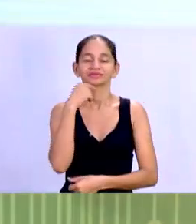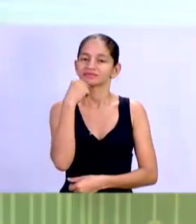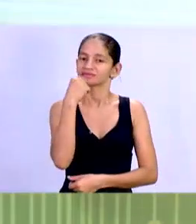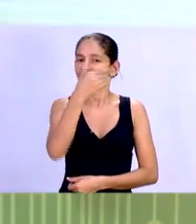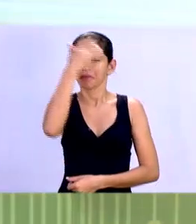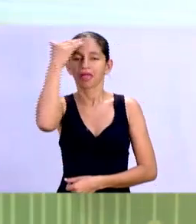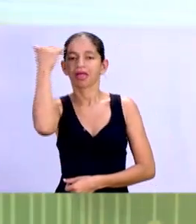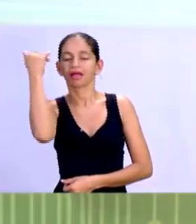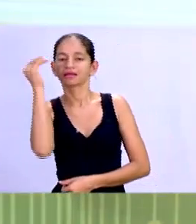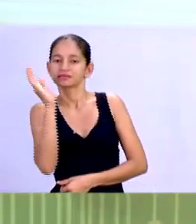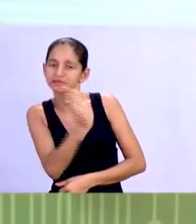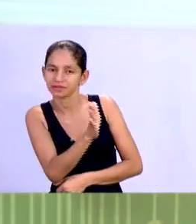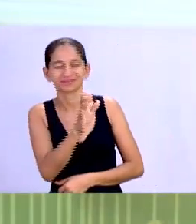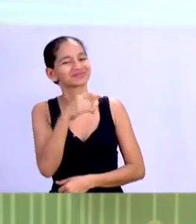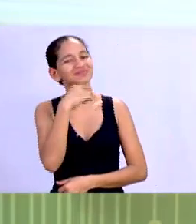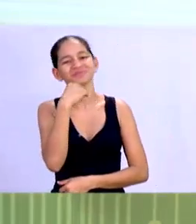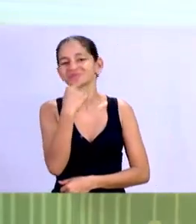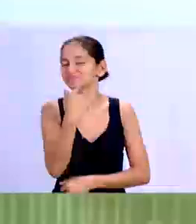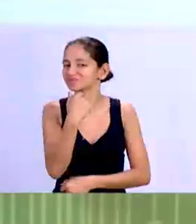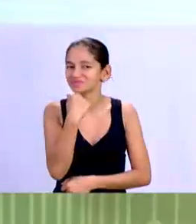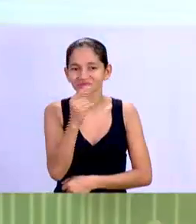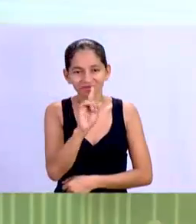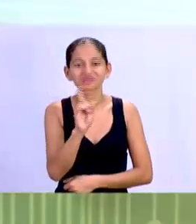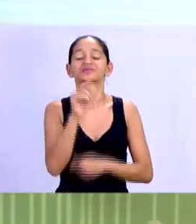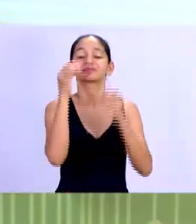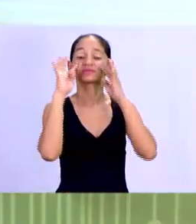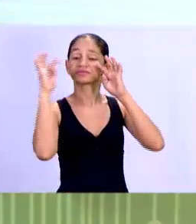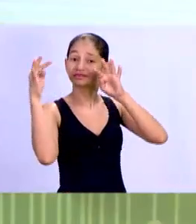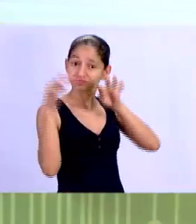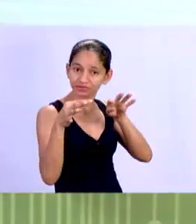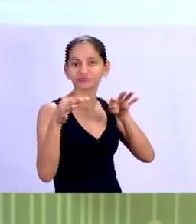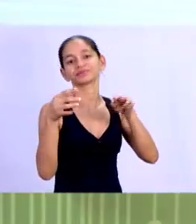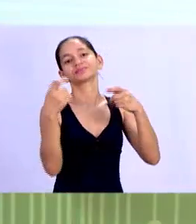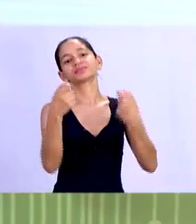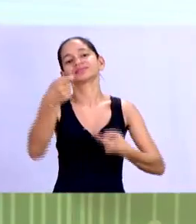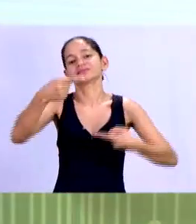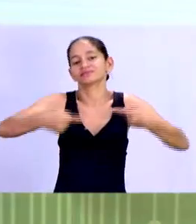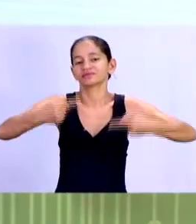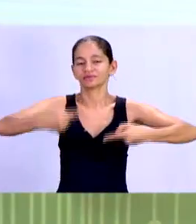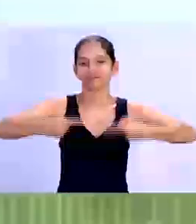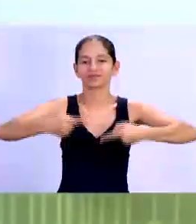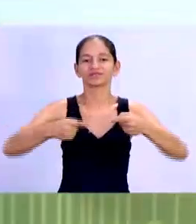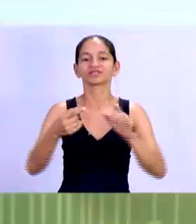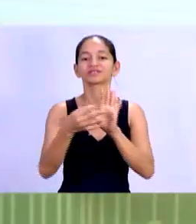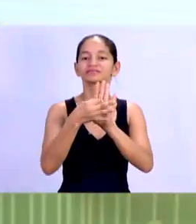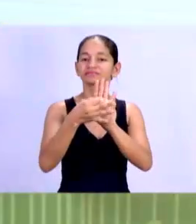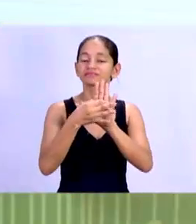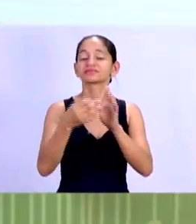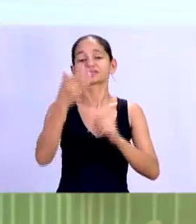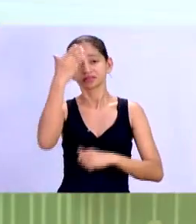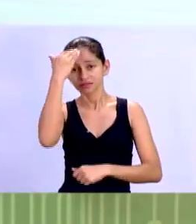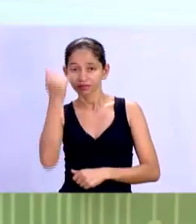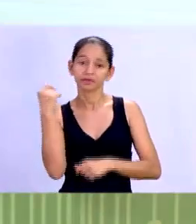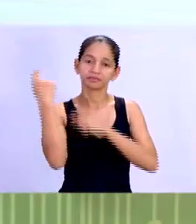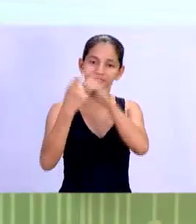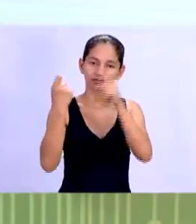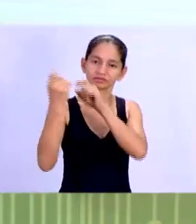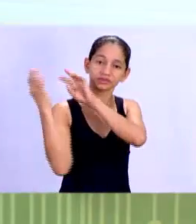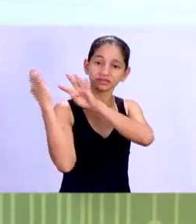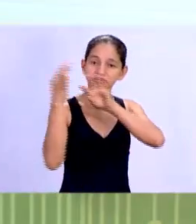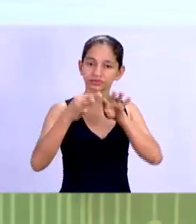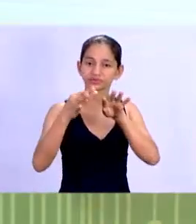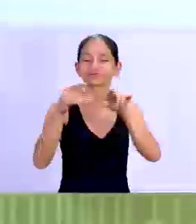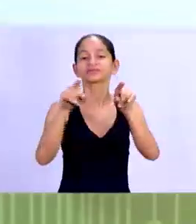Nós vamos ver que as concepções éticas contemporâneas, elas estão muito ligadas e muito preocupadas com as